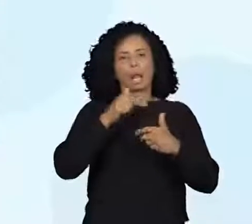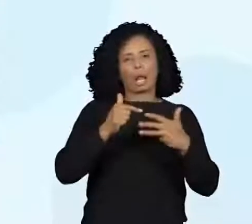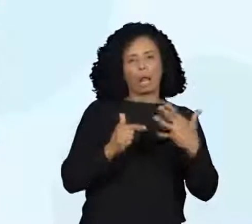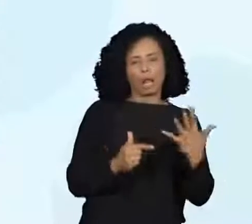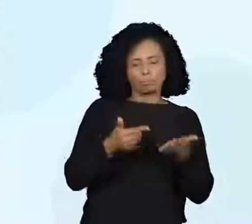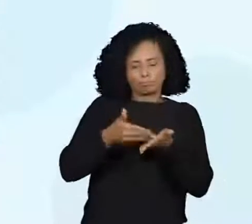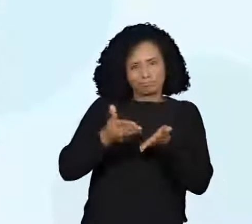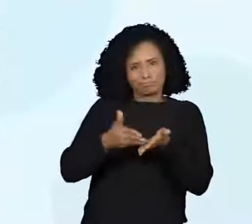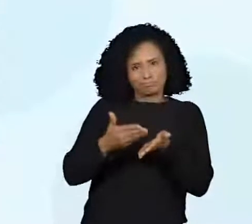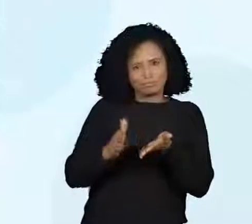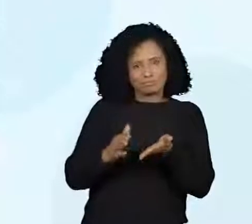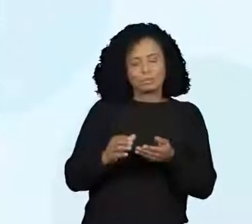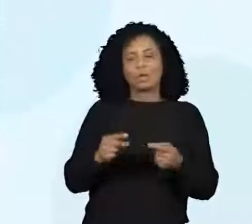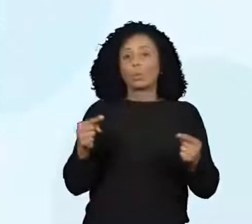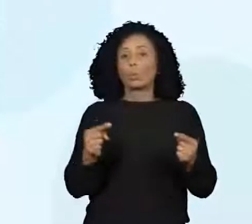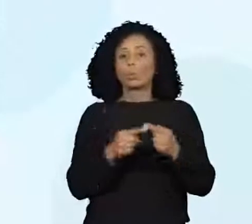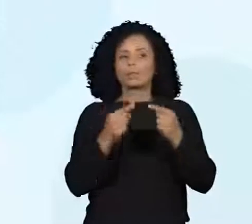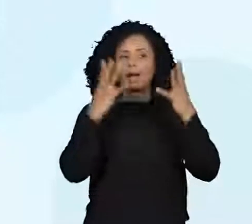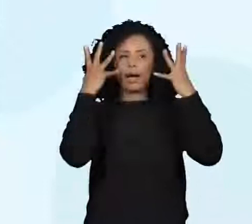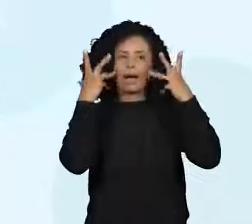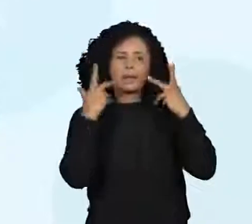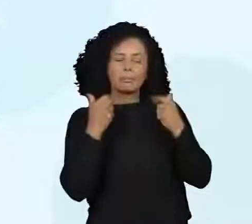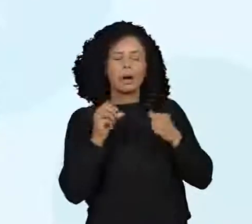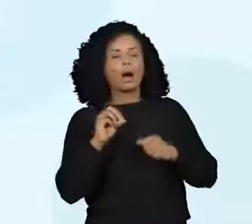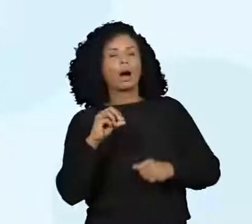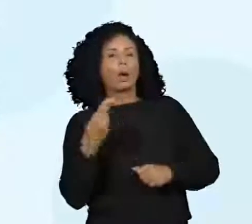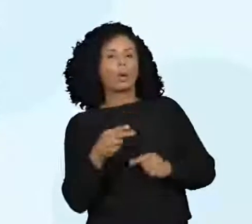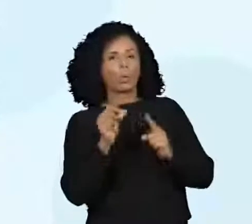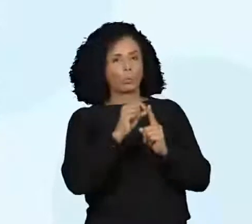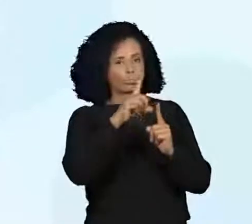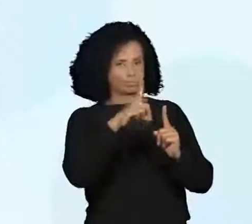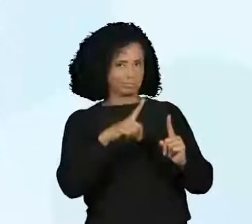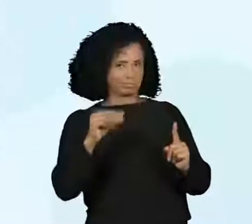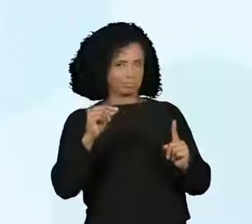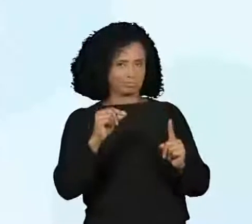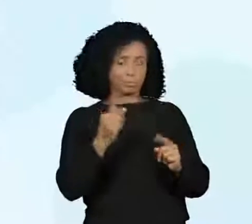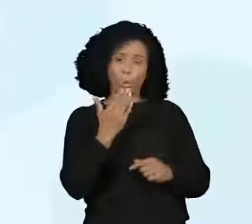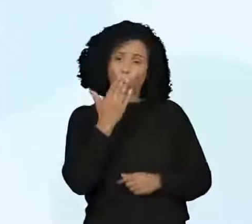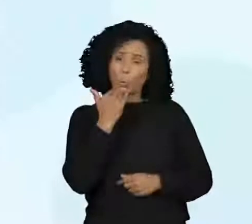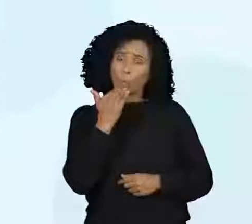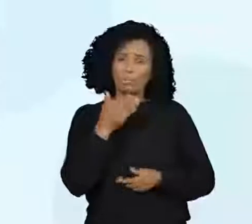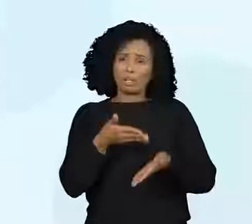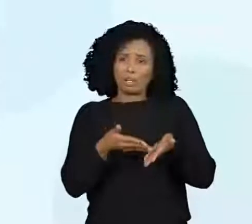animal ou vegetal, como restos de alimentos,